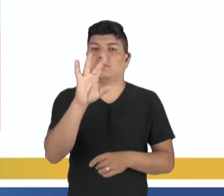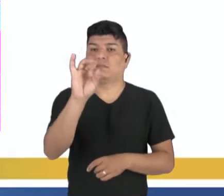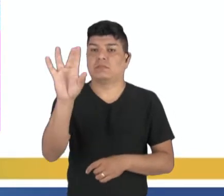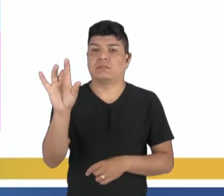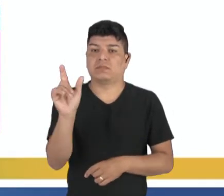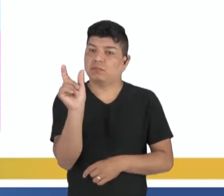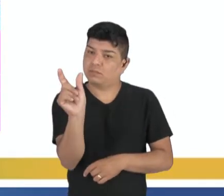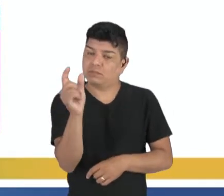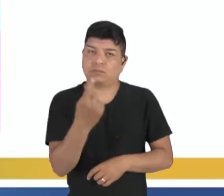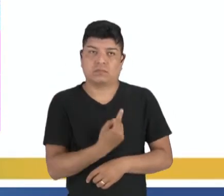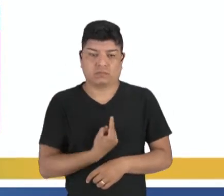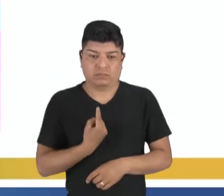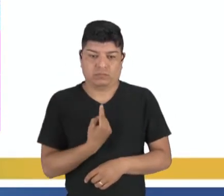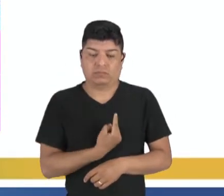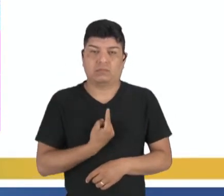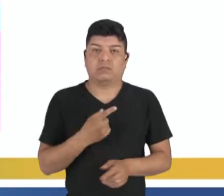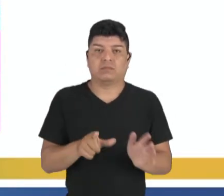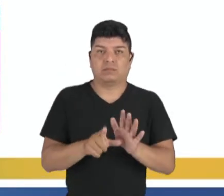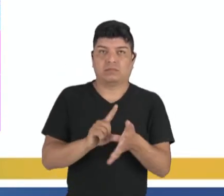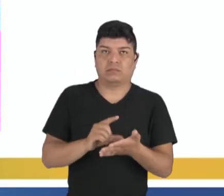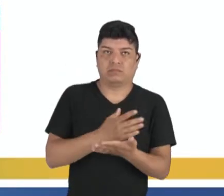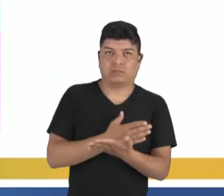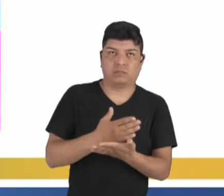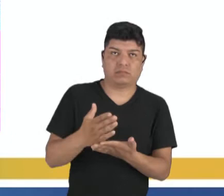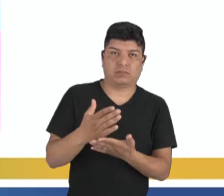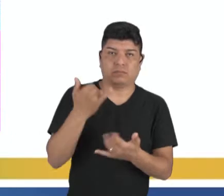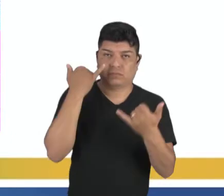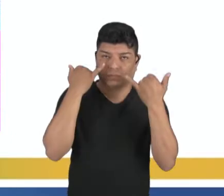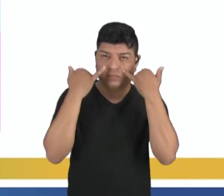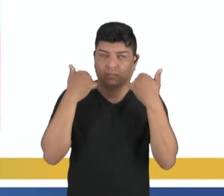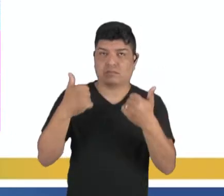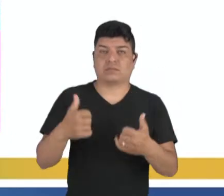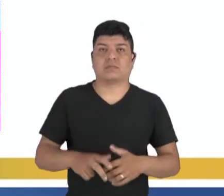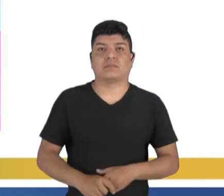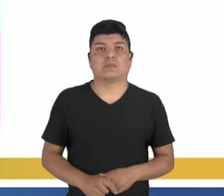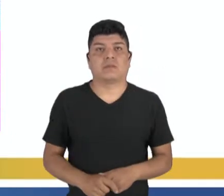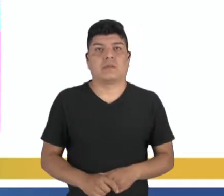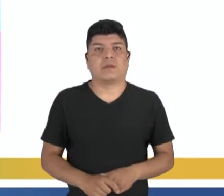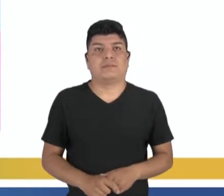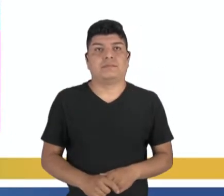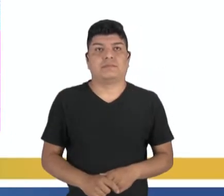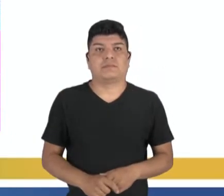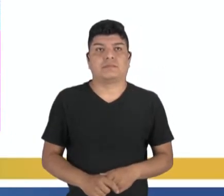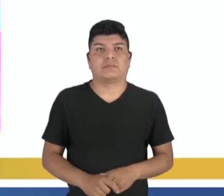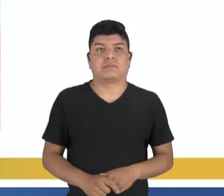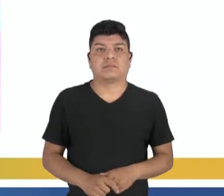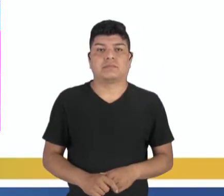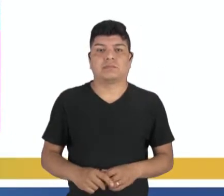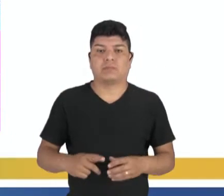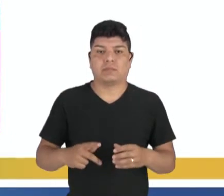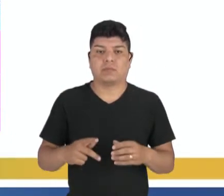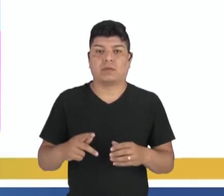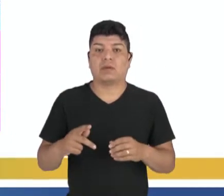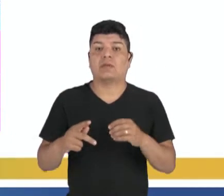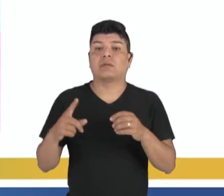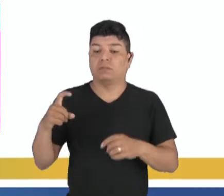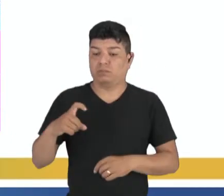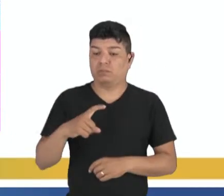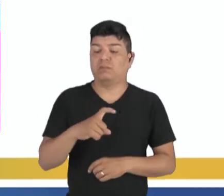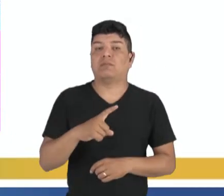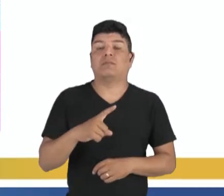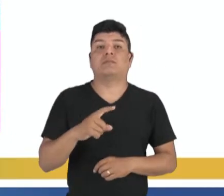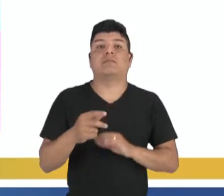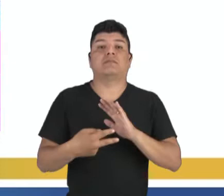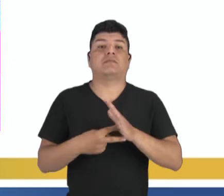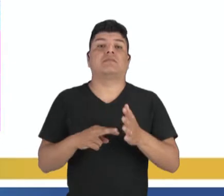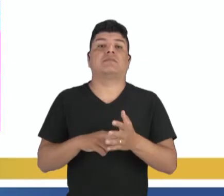de forma individual antes da gente passar para essa caixinha de informação. Quando a gente fala de parasita, significa que ele